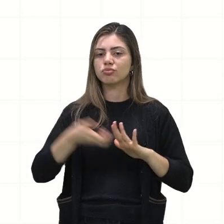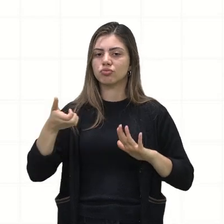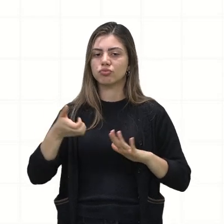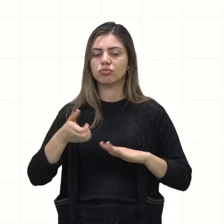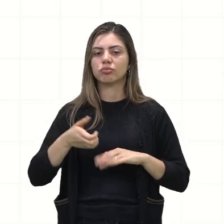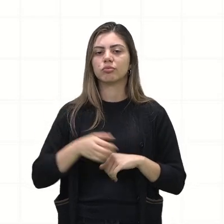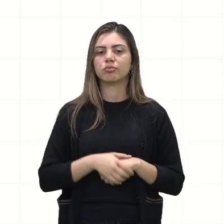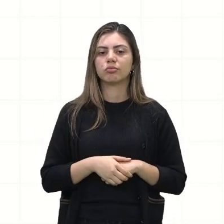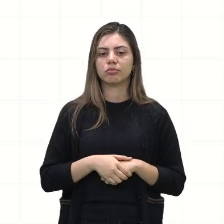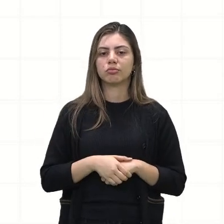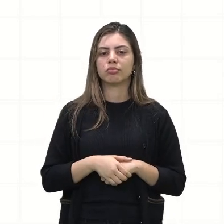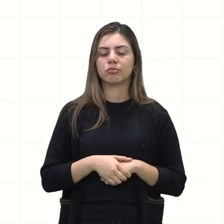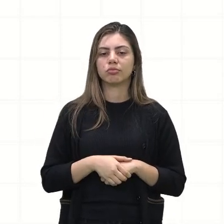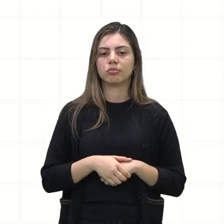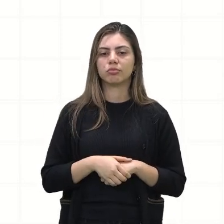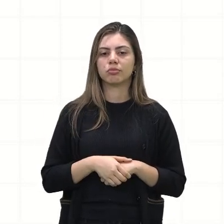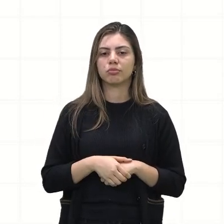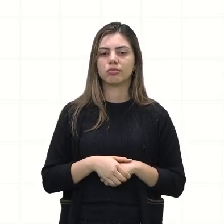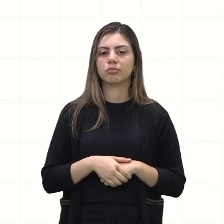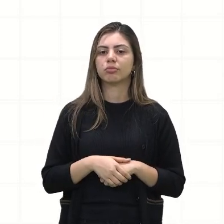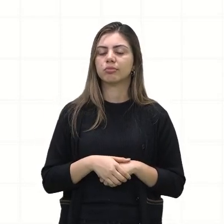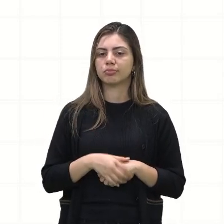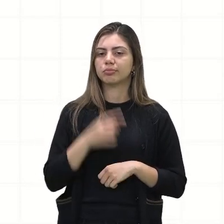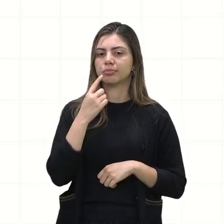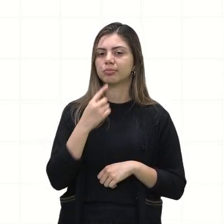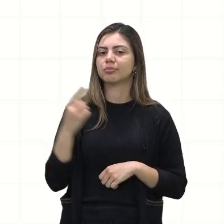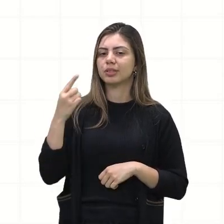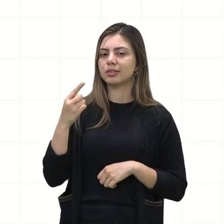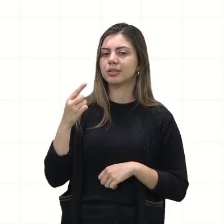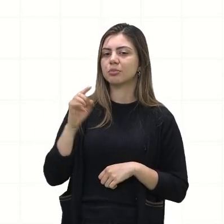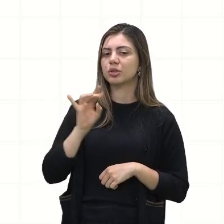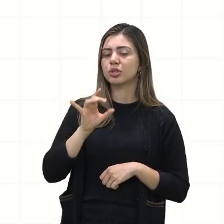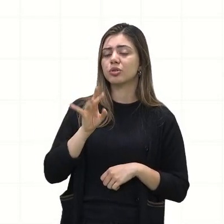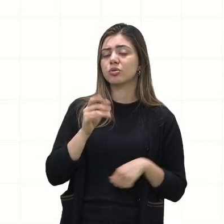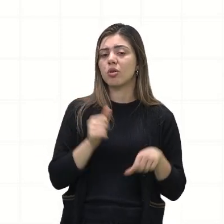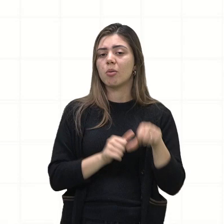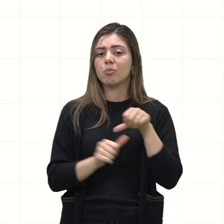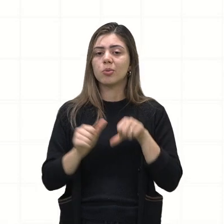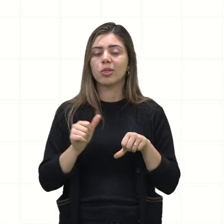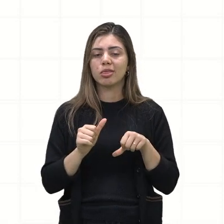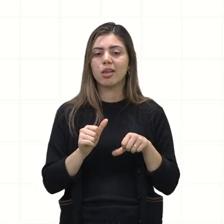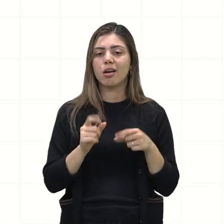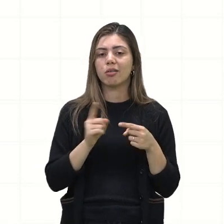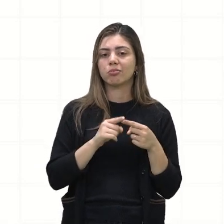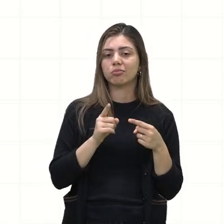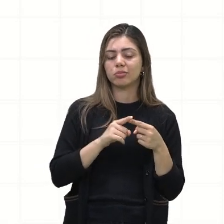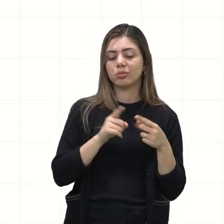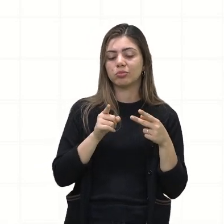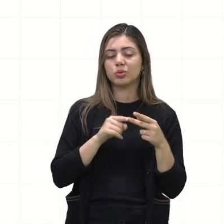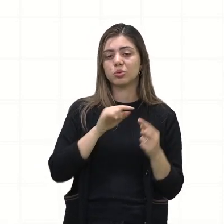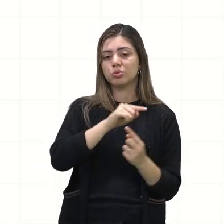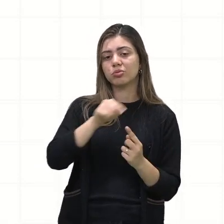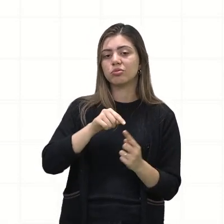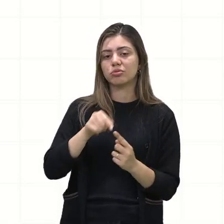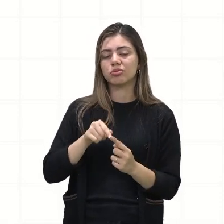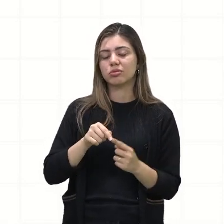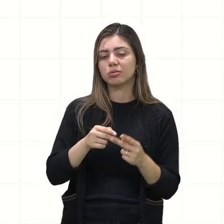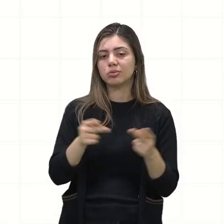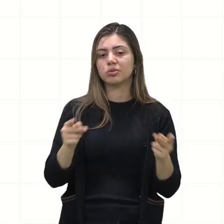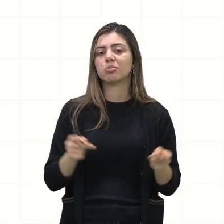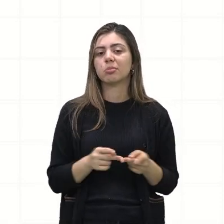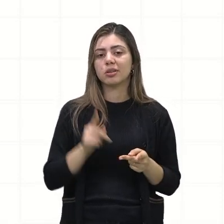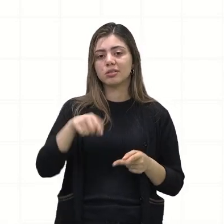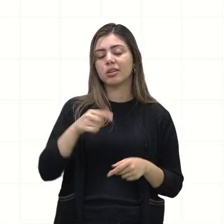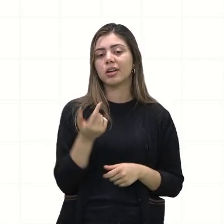que era essa opção, aqui com a tradicional, agora só trocando para sem glúten, o tipo de massa, é uma outra